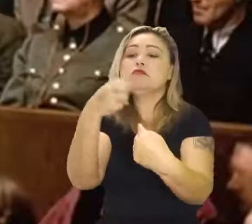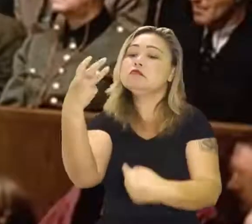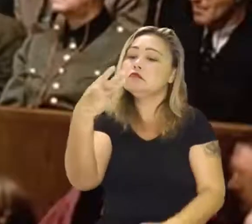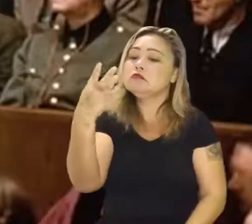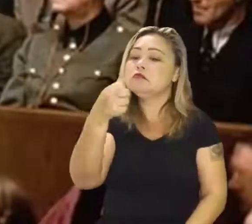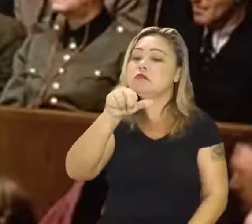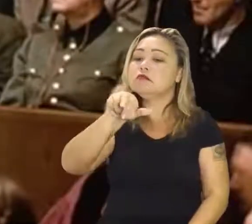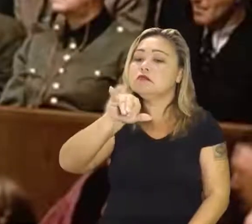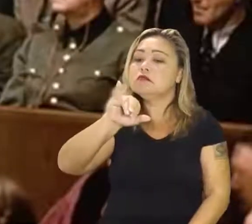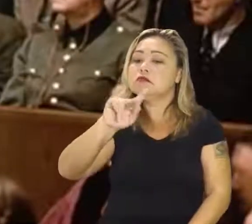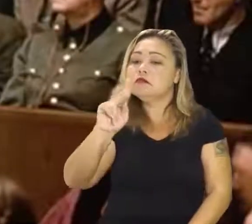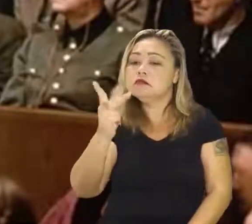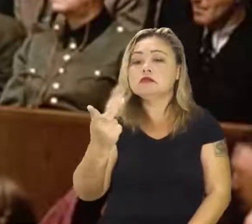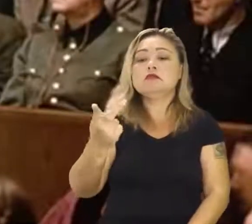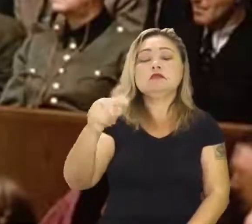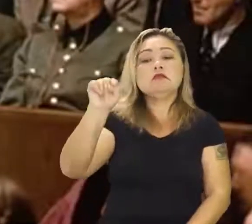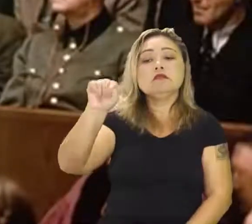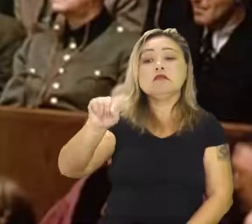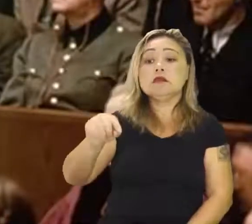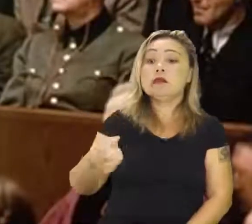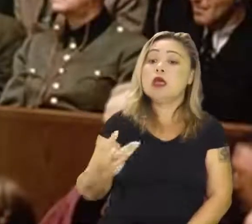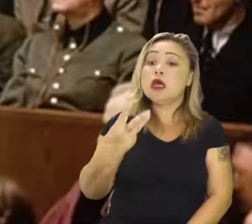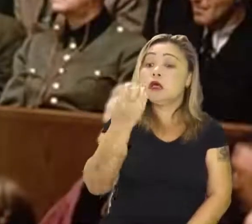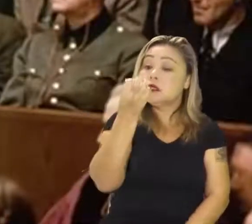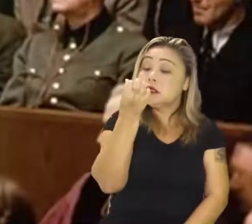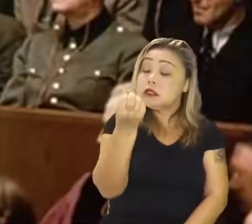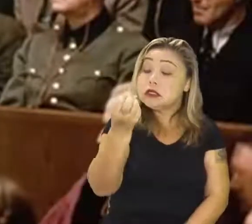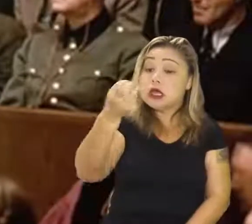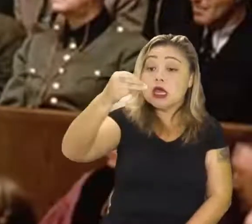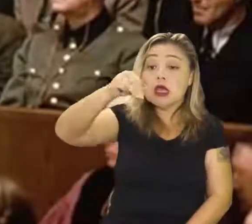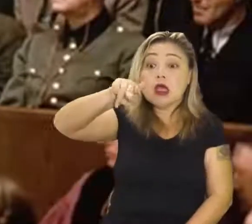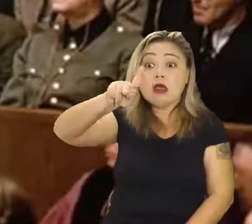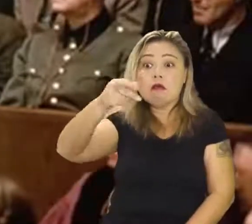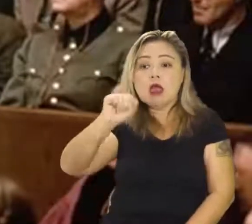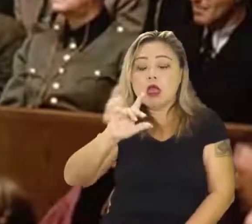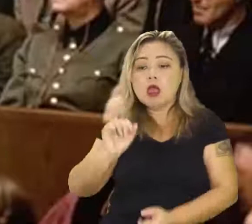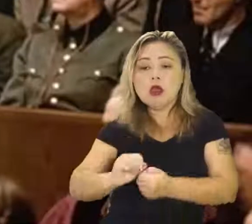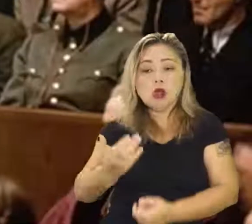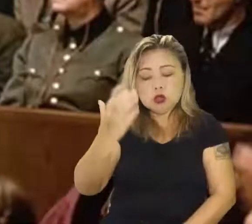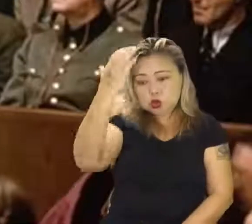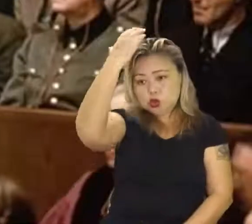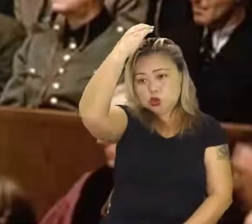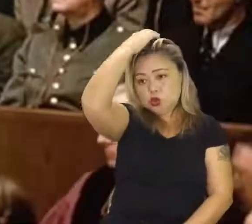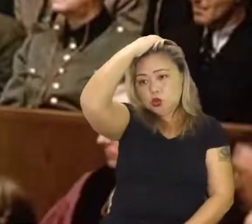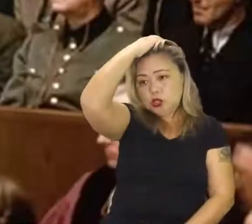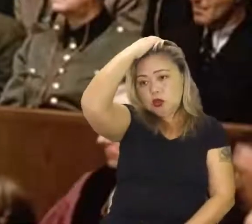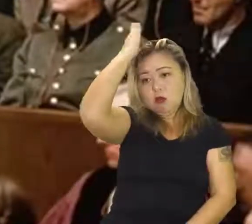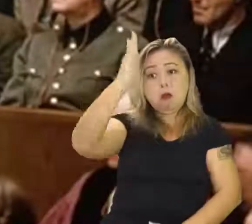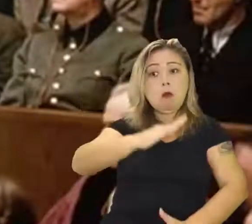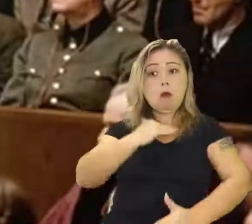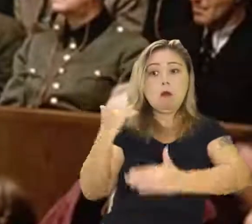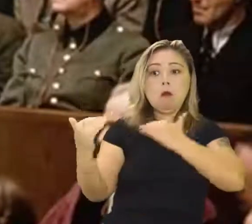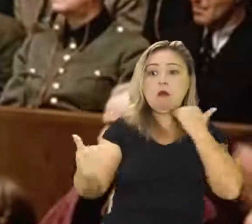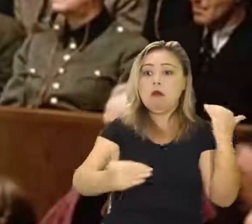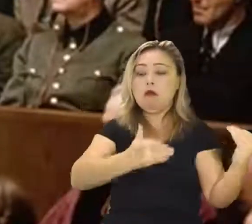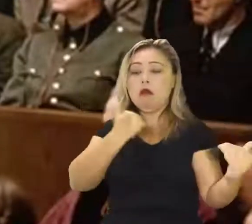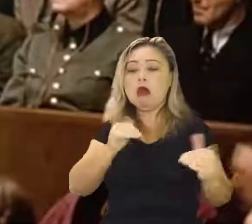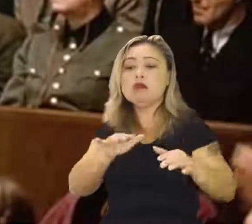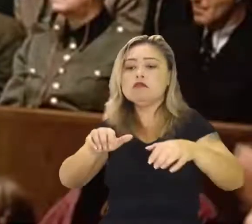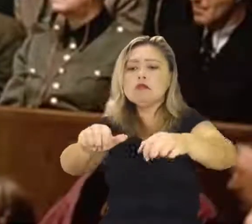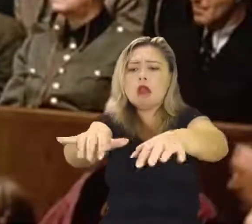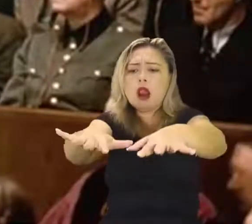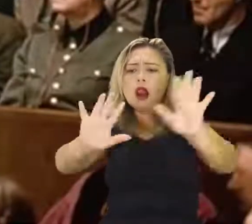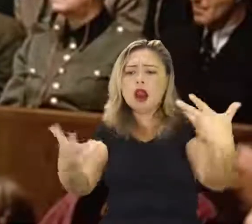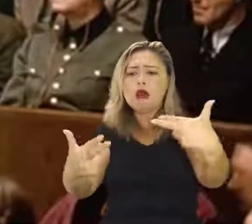Reich. 6 milhões de judeus morrendo no campo de concentração. Agora era o